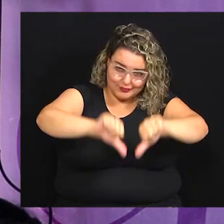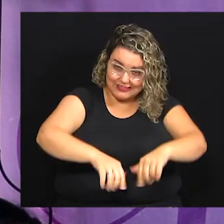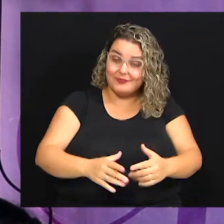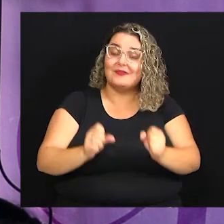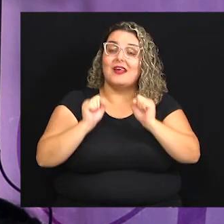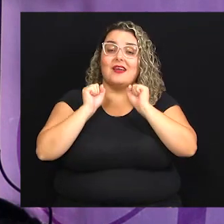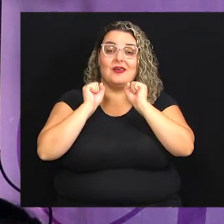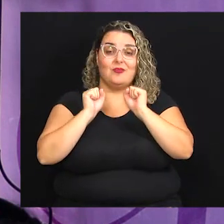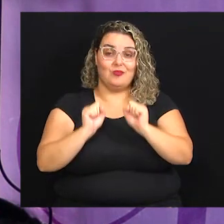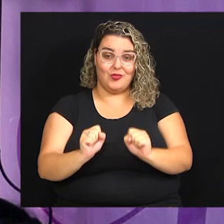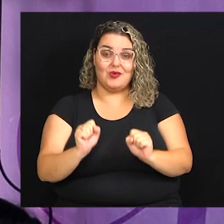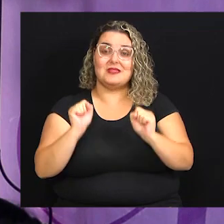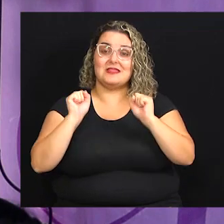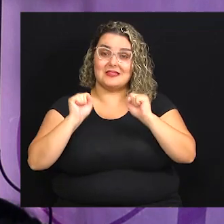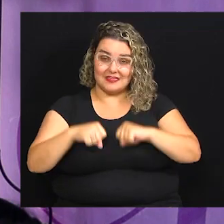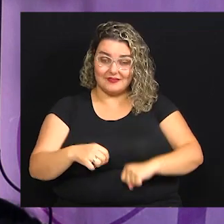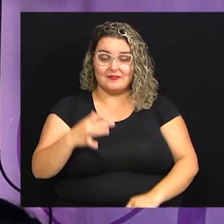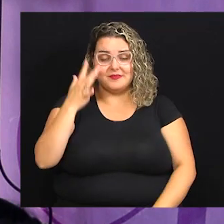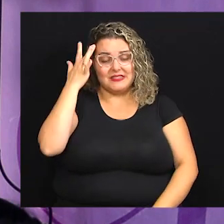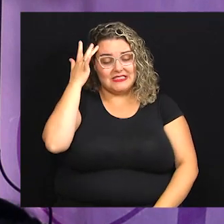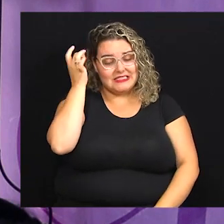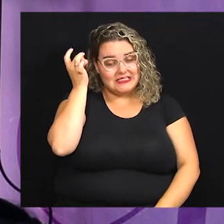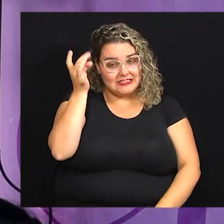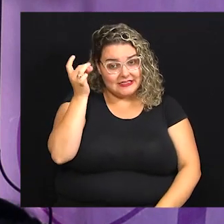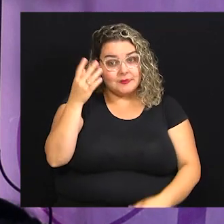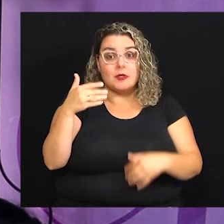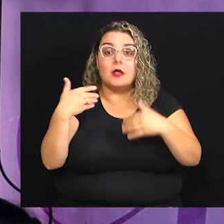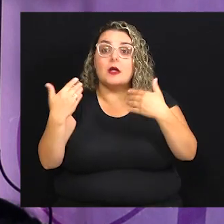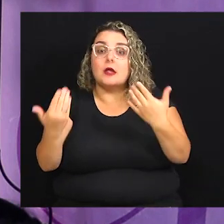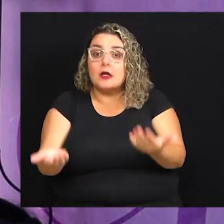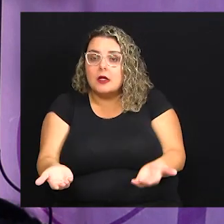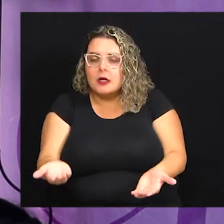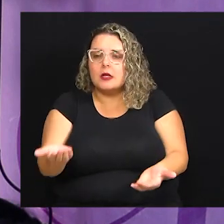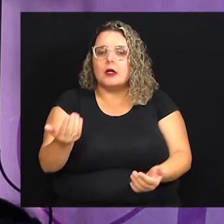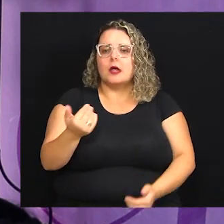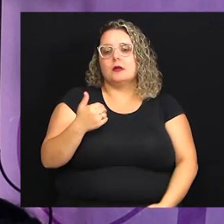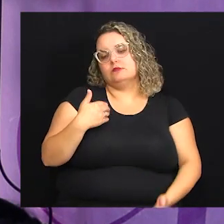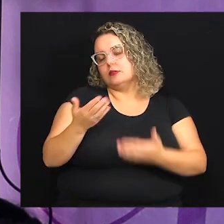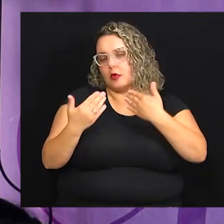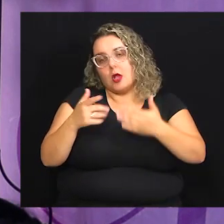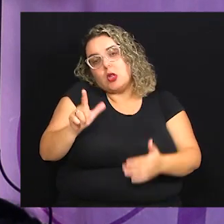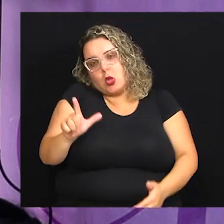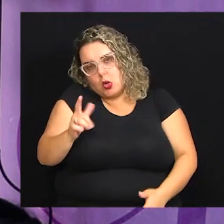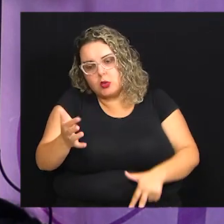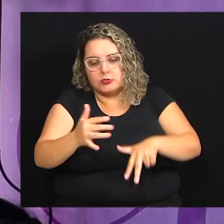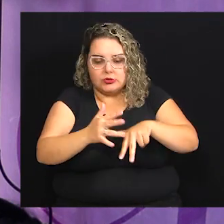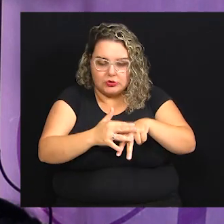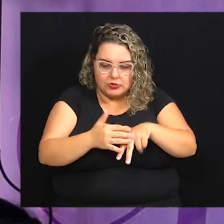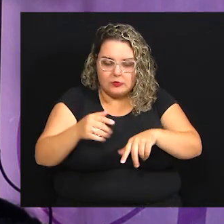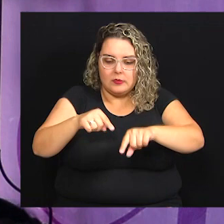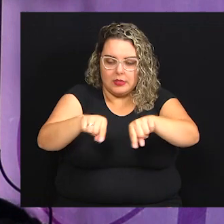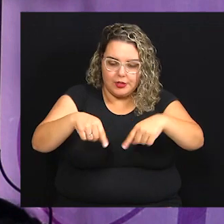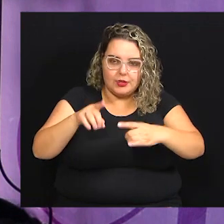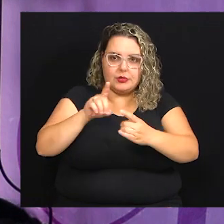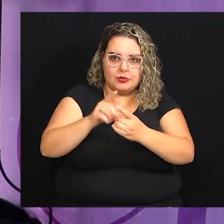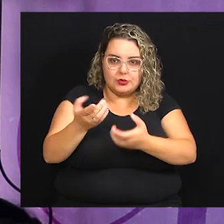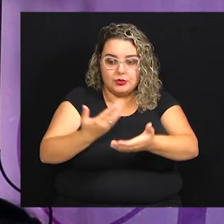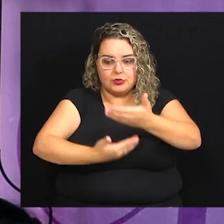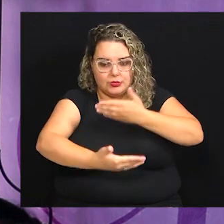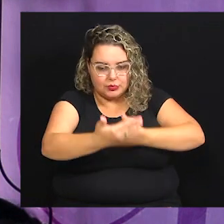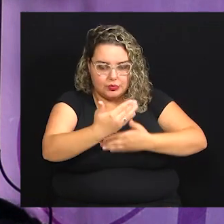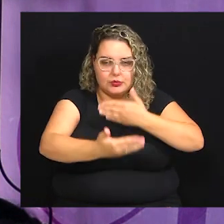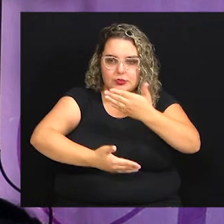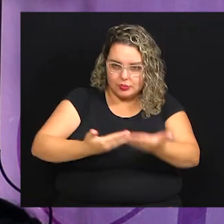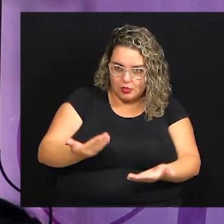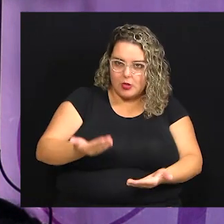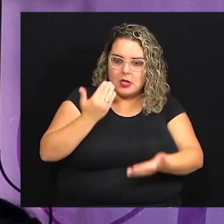E isso pode causar, sim, a dor de cabeça. E aí a gente pede, o paciente, lógico, quando ele vai no consultório, a gente troca